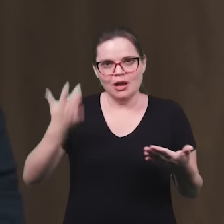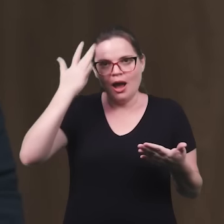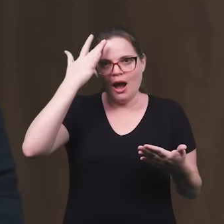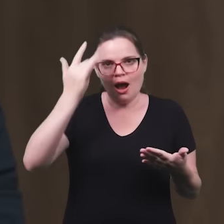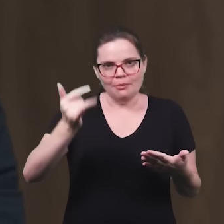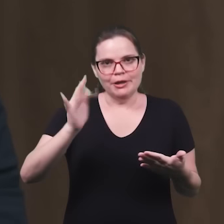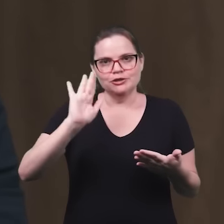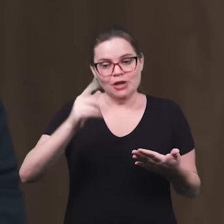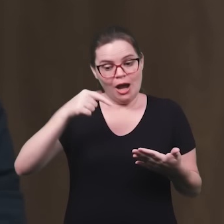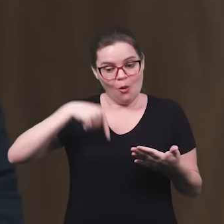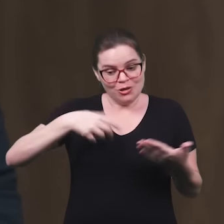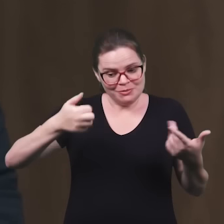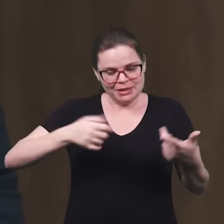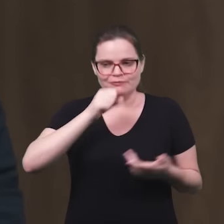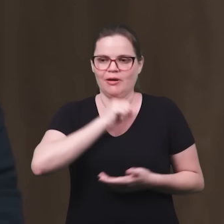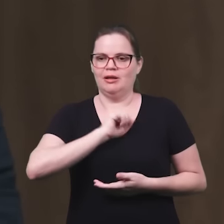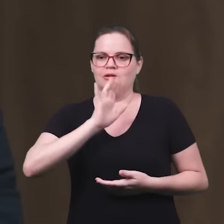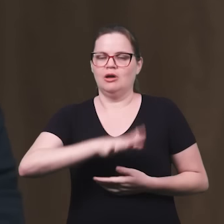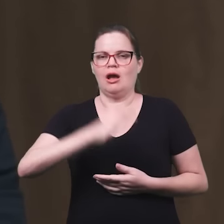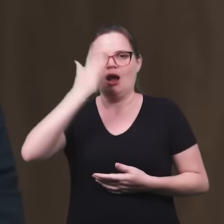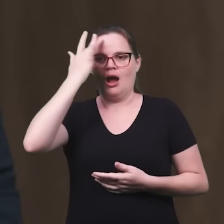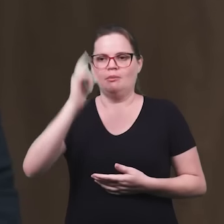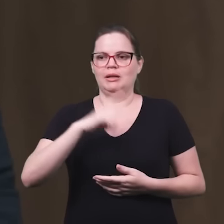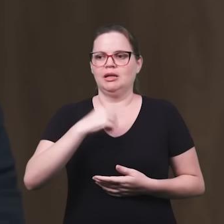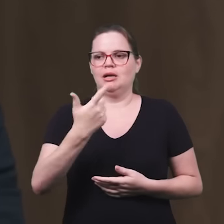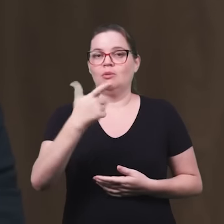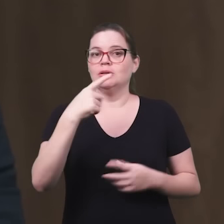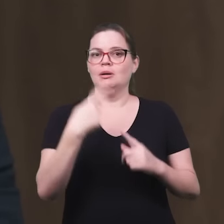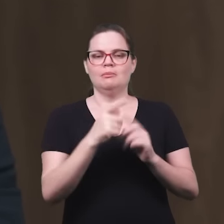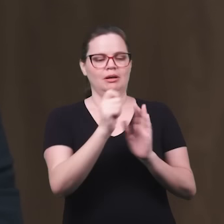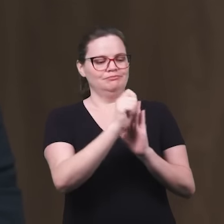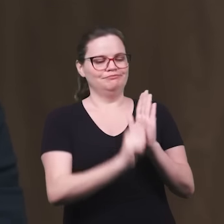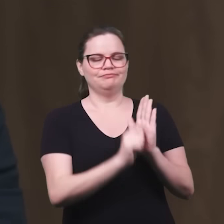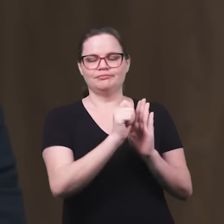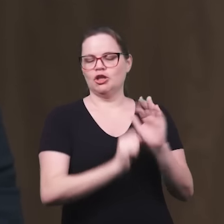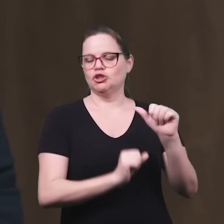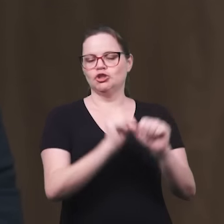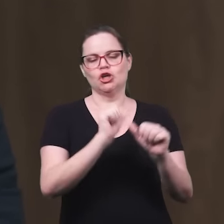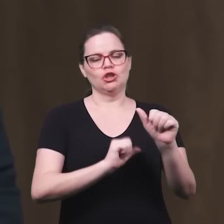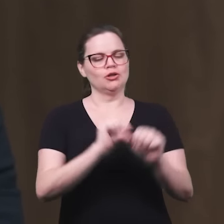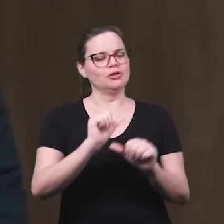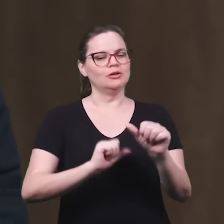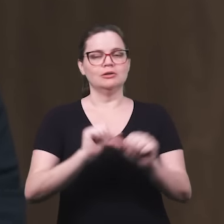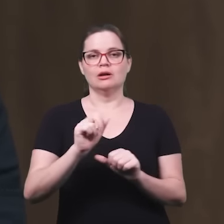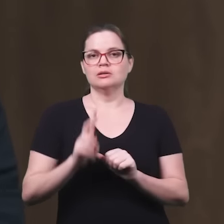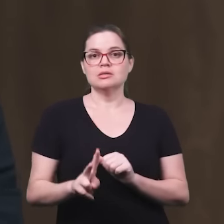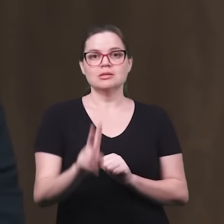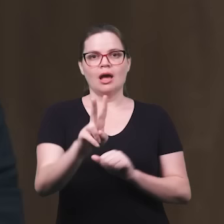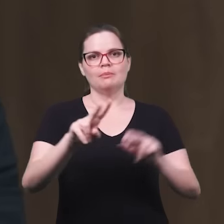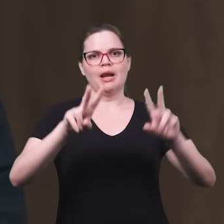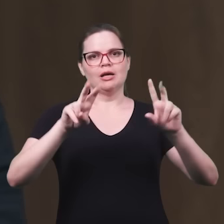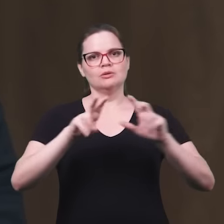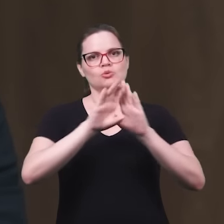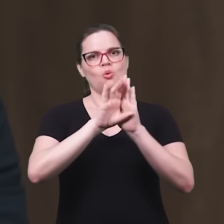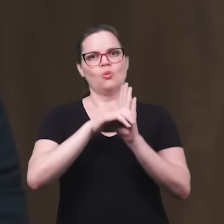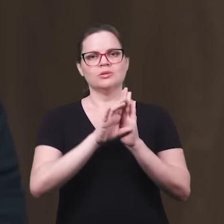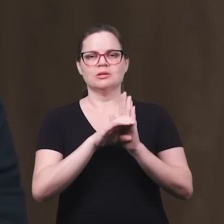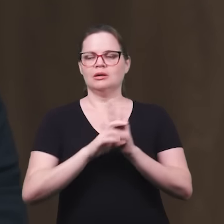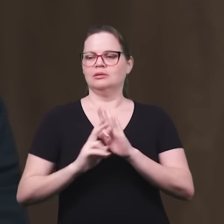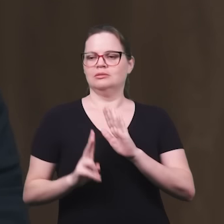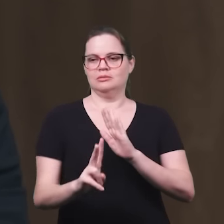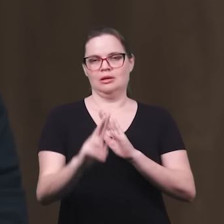ultrapassado. Pensa num algoritmo que é alterado com muita frequência, né? Não vou dizer diariamente, mas pelo menos